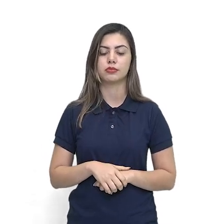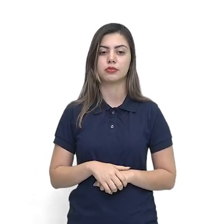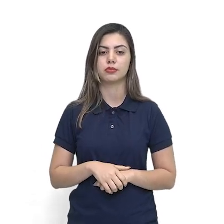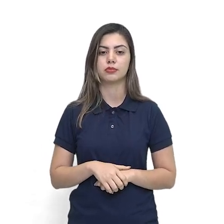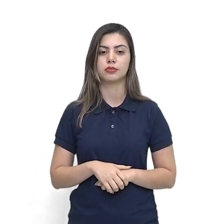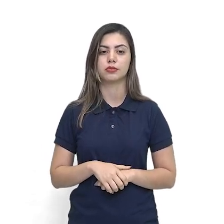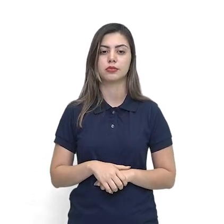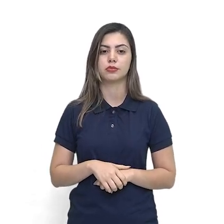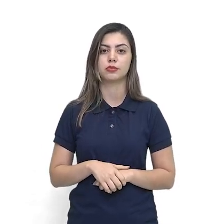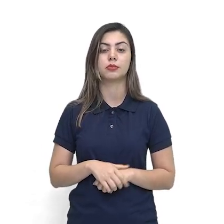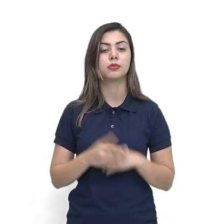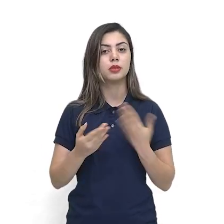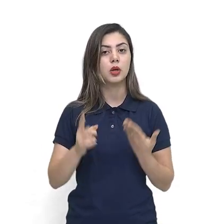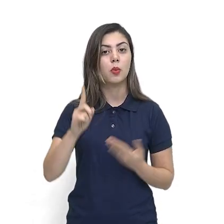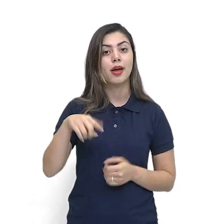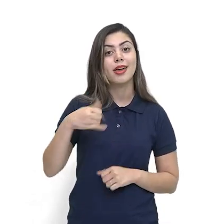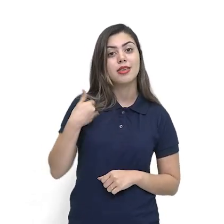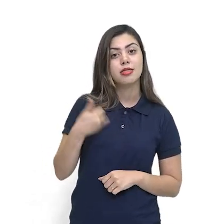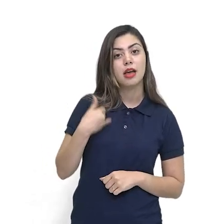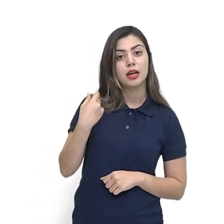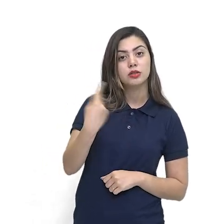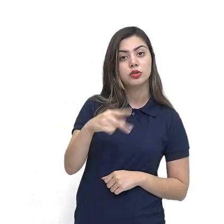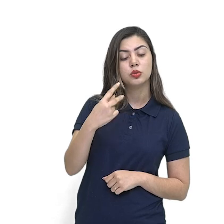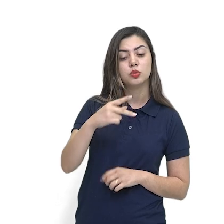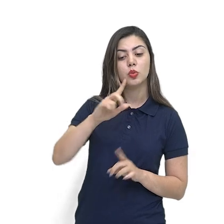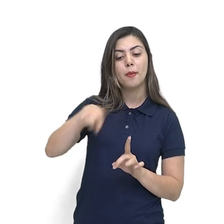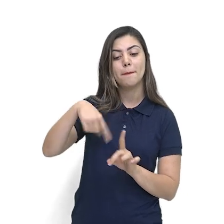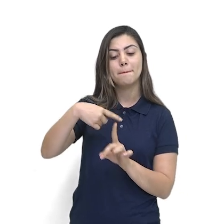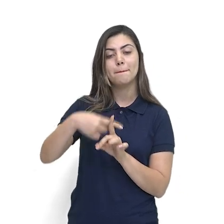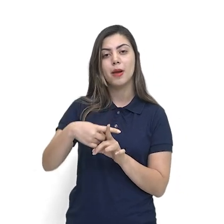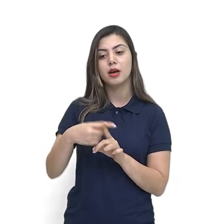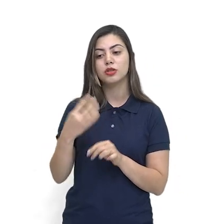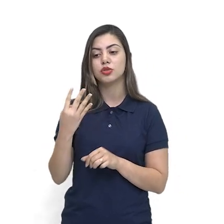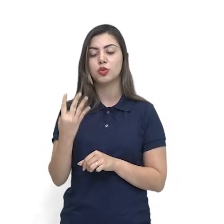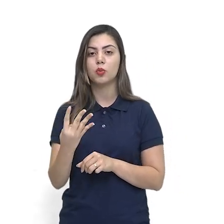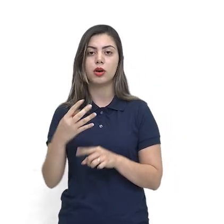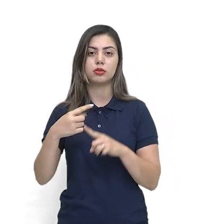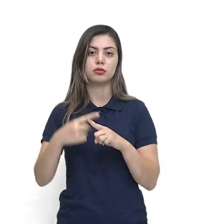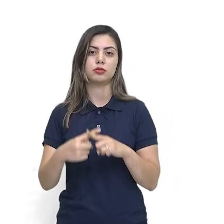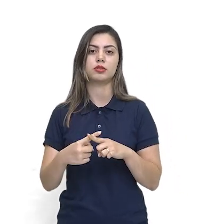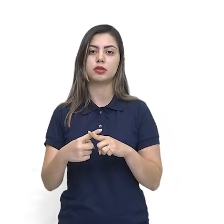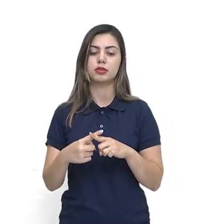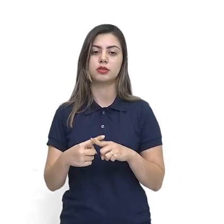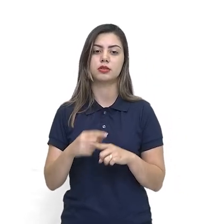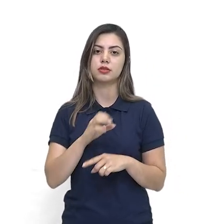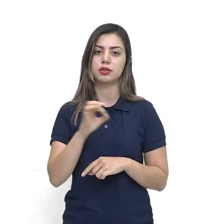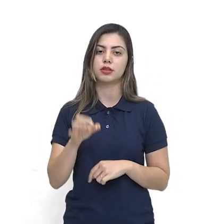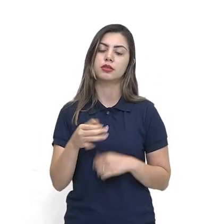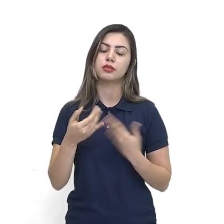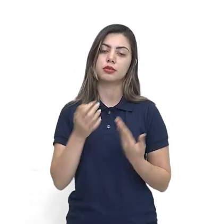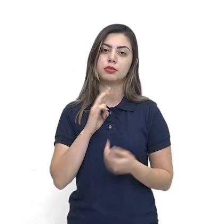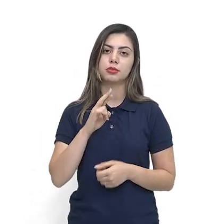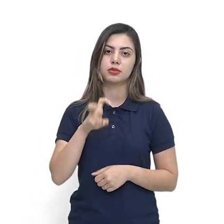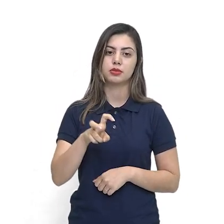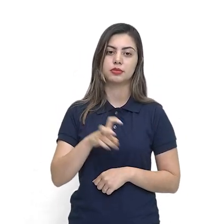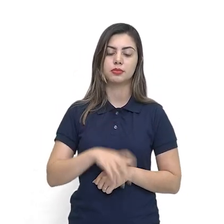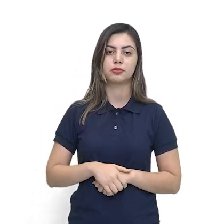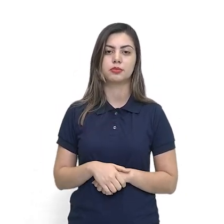Que era a tua idade mais 4 vezes isso. Então, portanto, por isso que deu 5. Então, lá